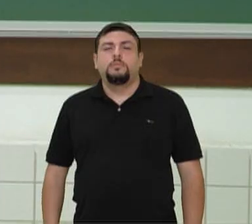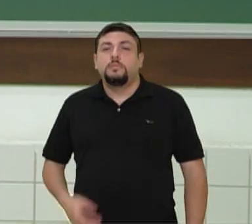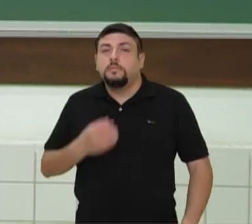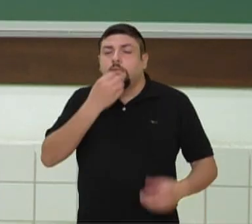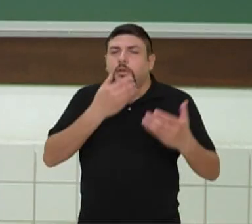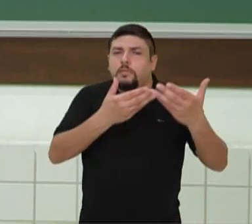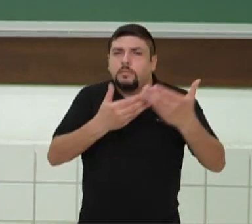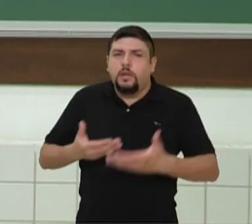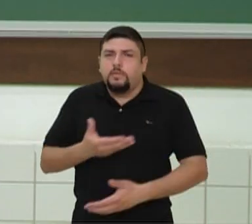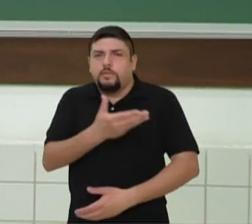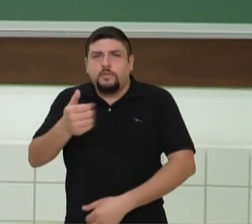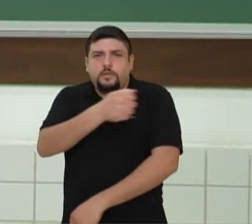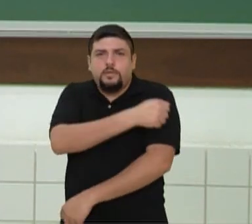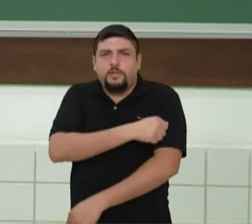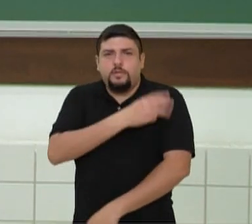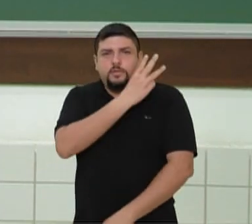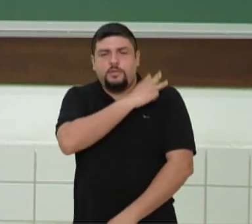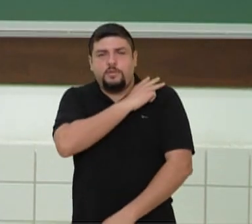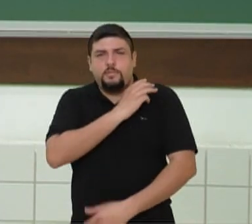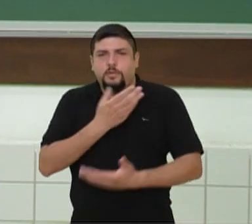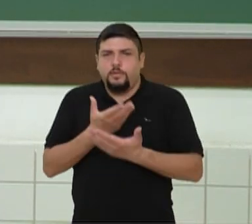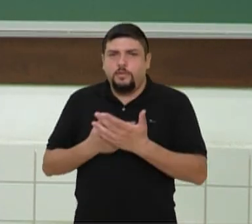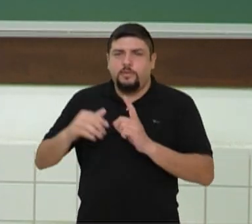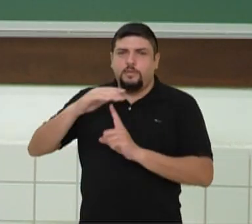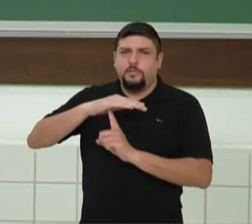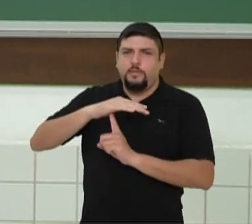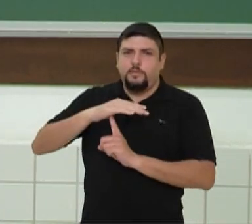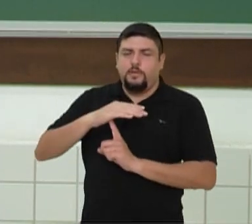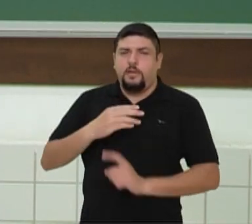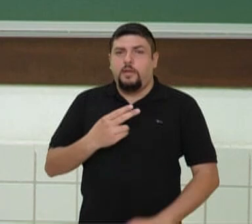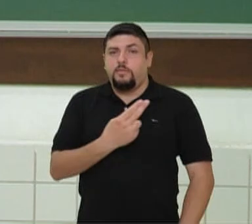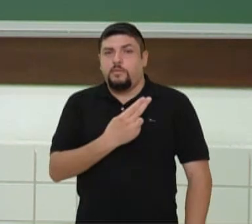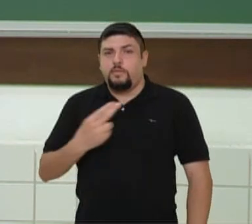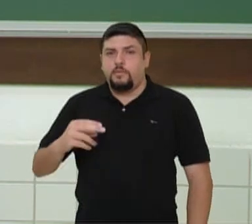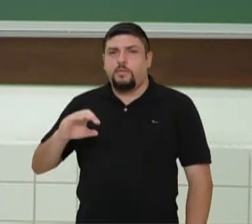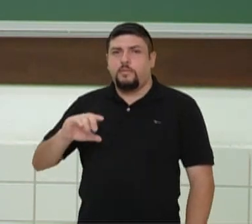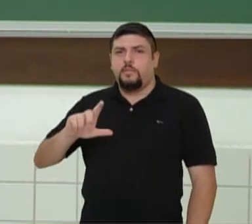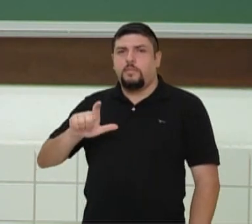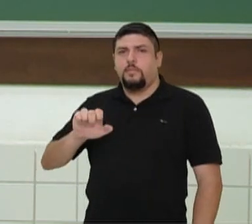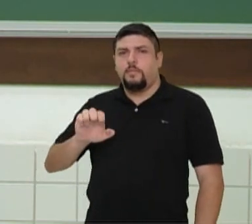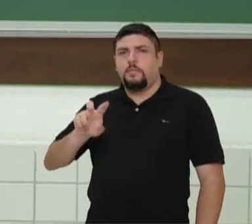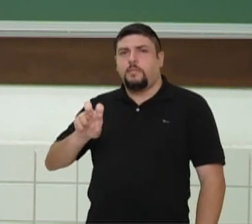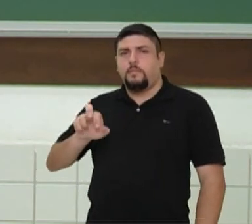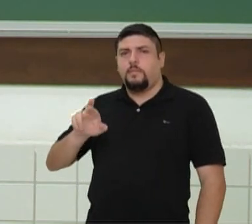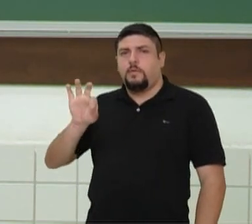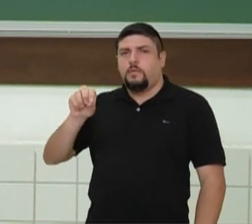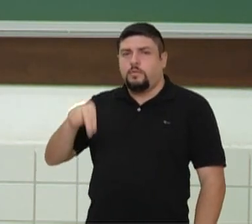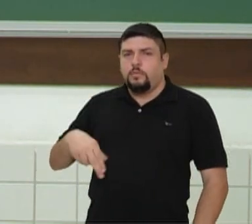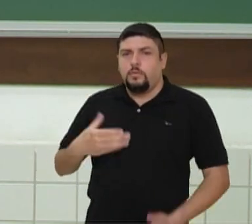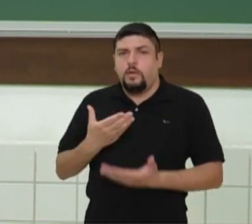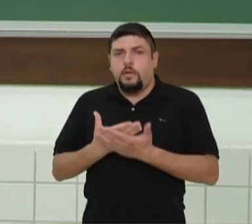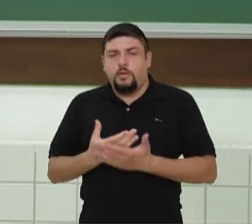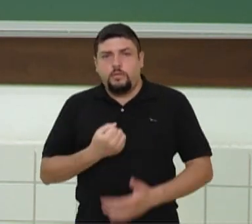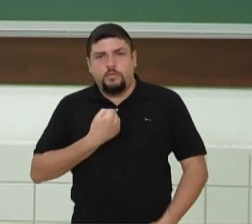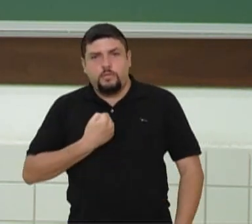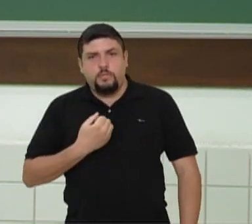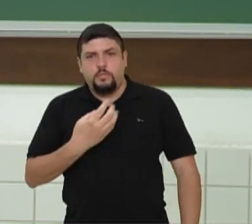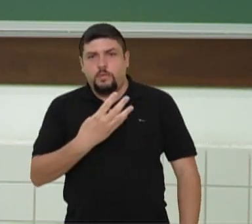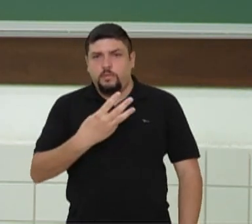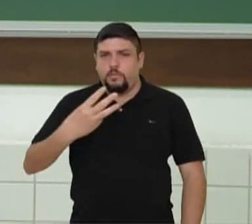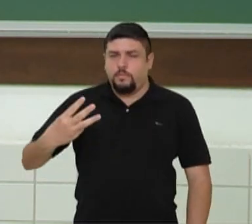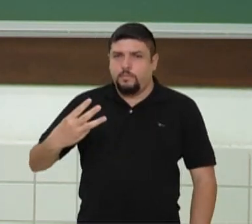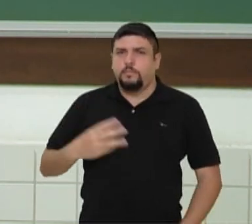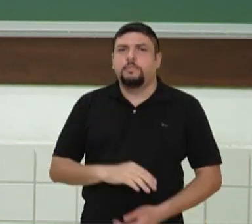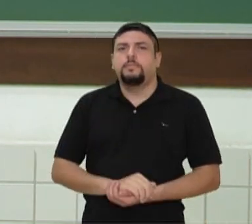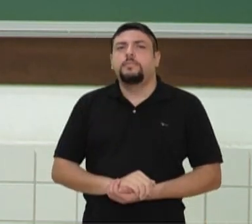Bem-vindos, alunos da terceira série, ao Aula Paraná. Eu sou o professor Cleverton e esta é a aula número 43 de História.